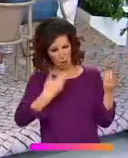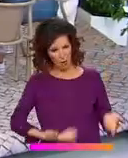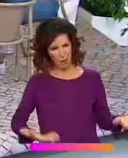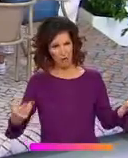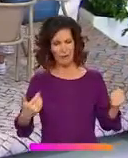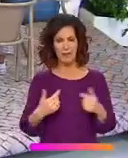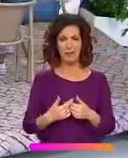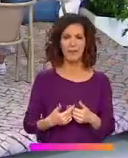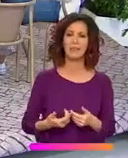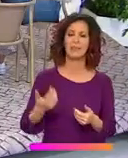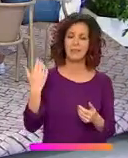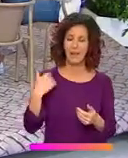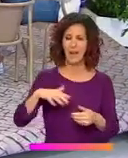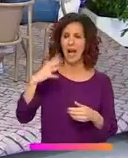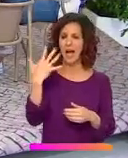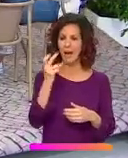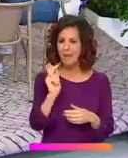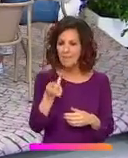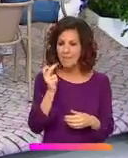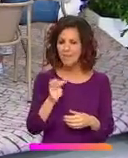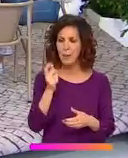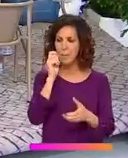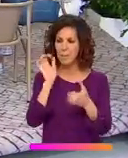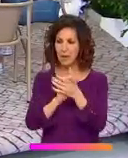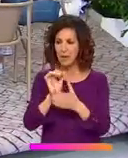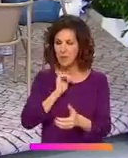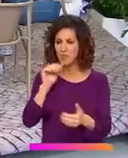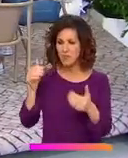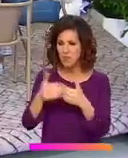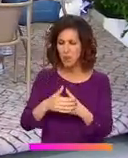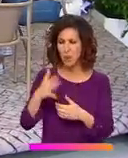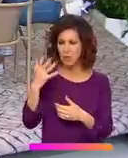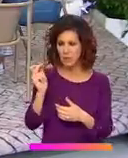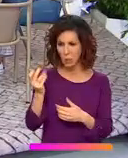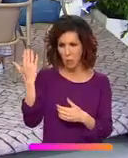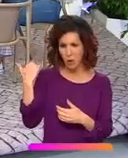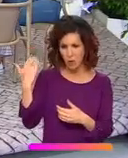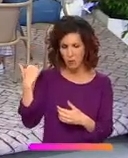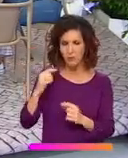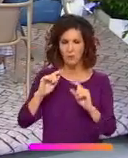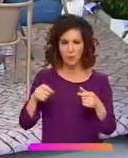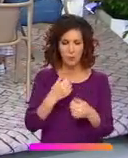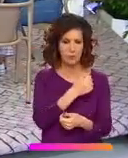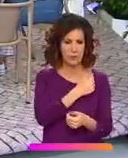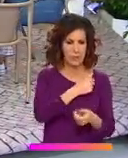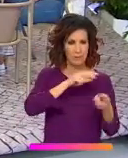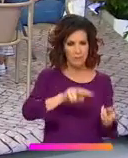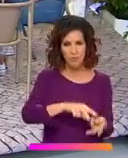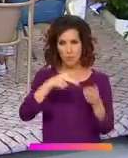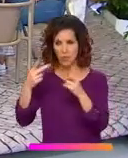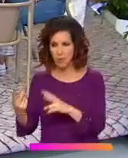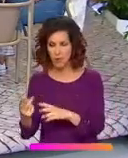praia. Há 5 anos, meu marido faleceu há, vai fazer 5 anos, depois mudei de casa, nunca